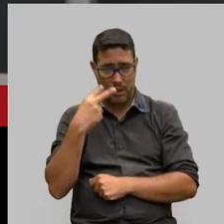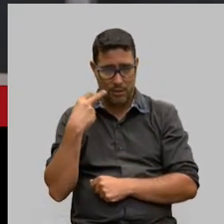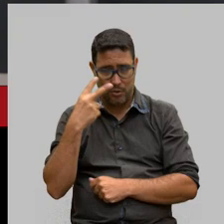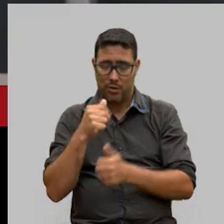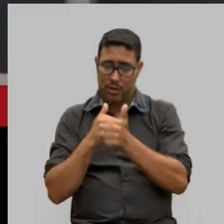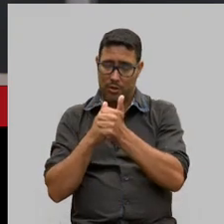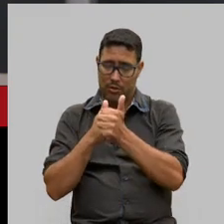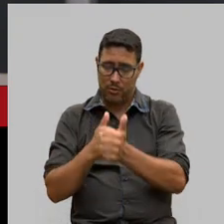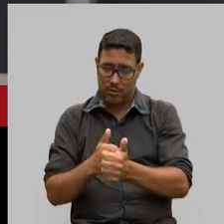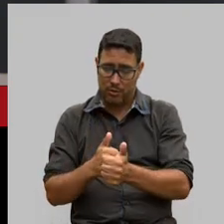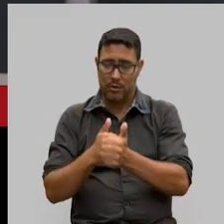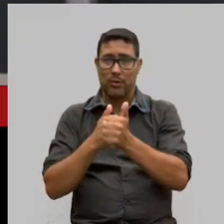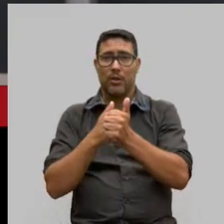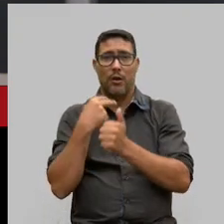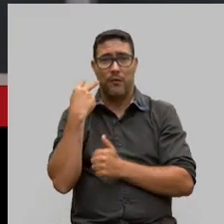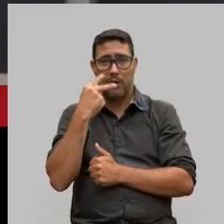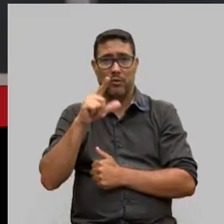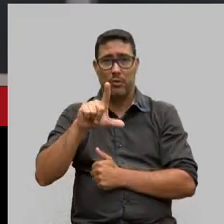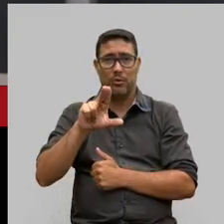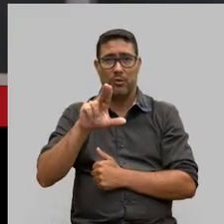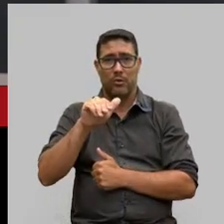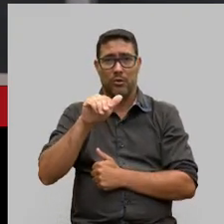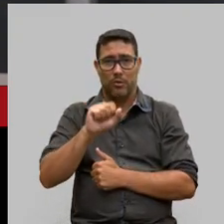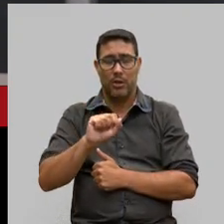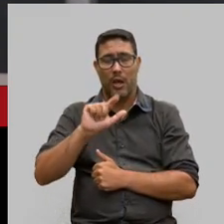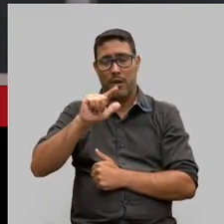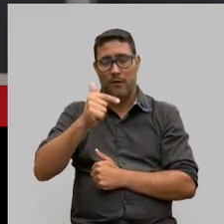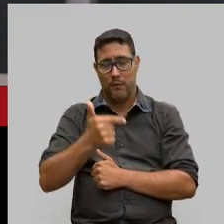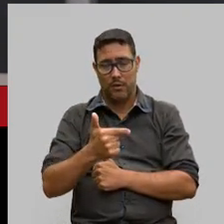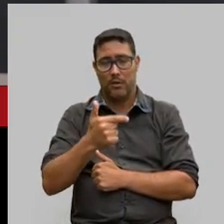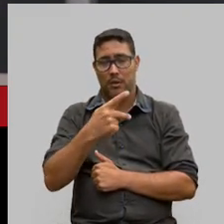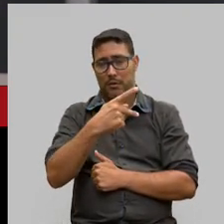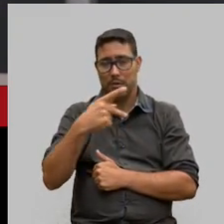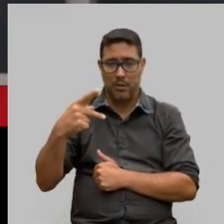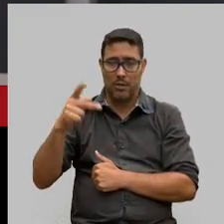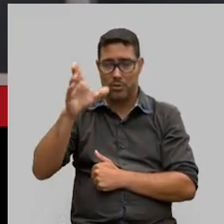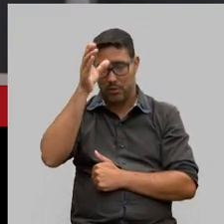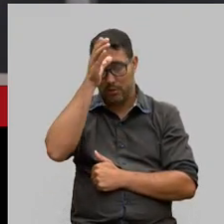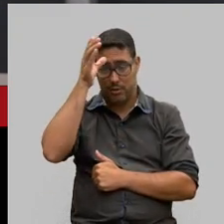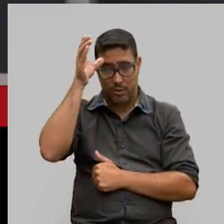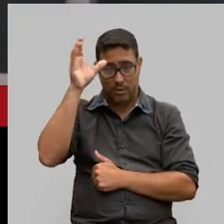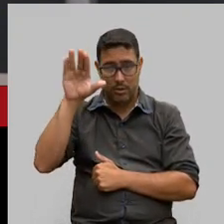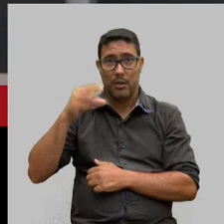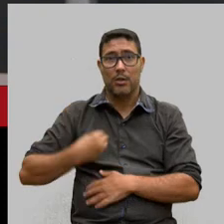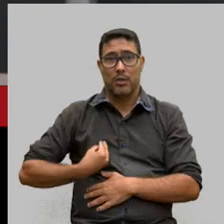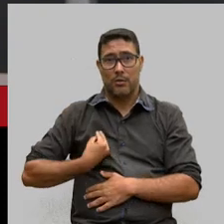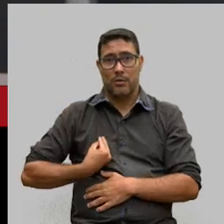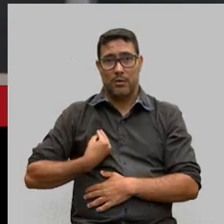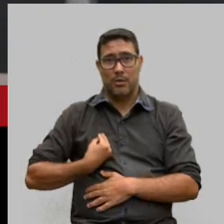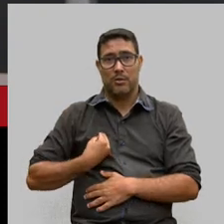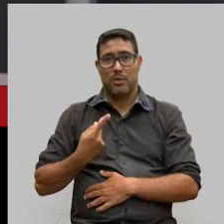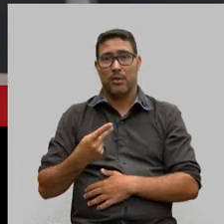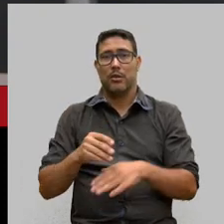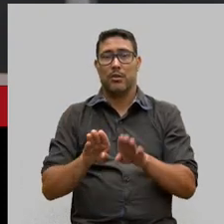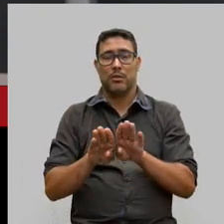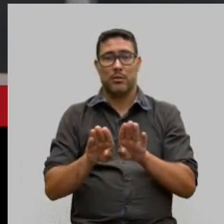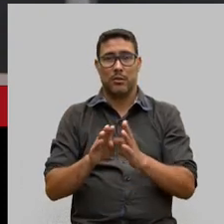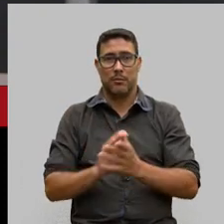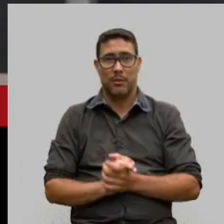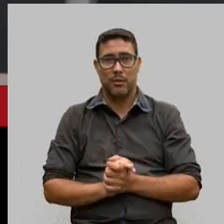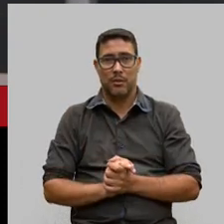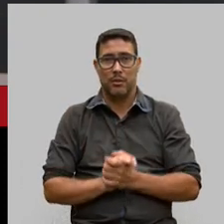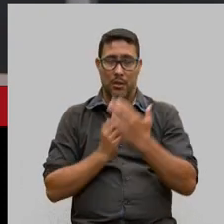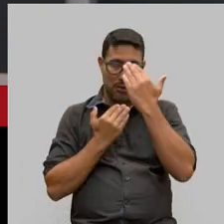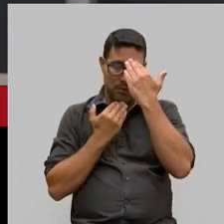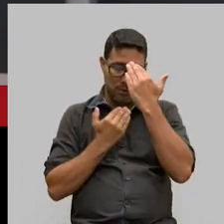Zé do Dico e ao Vereador Lucas vice-presidente da câmara que estão aqui presentes também agradecer o